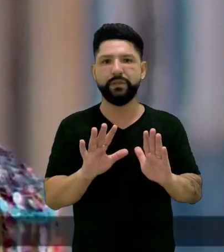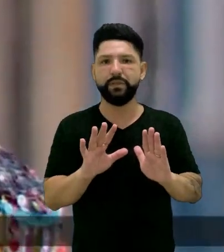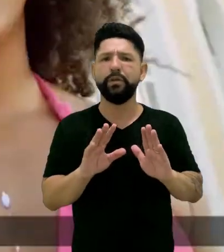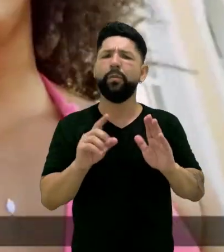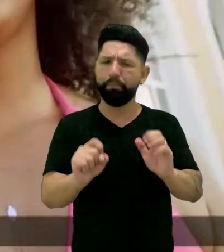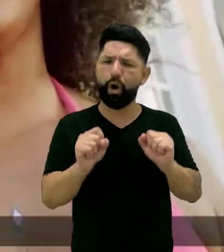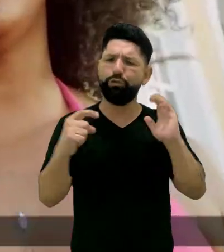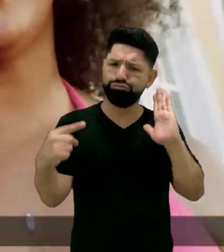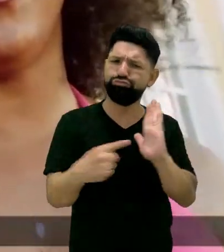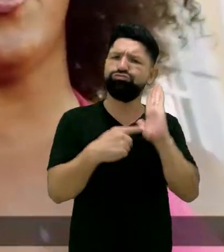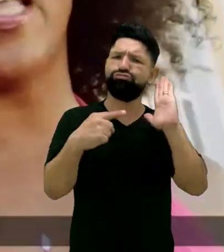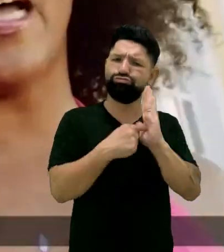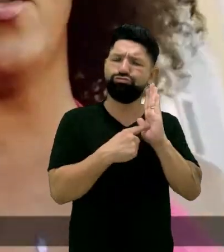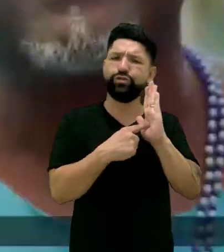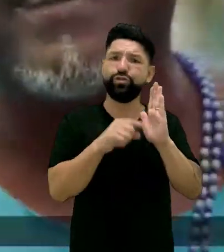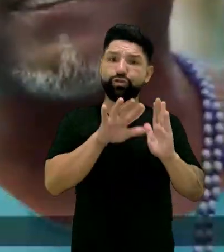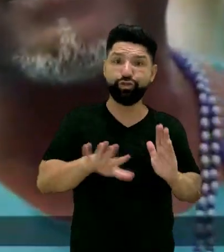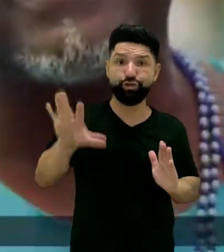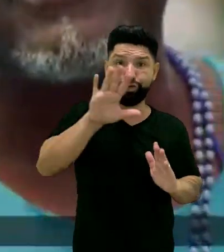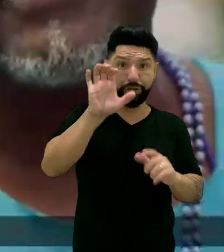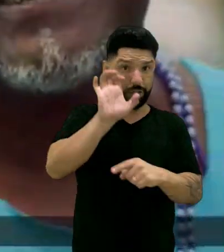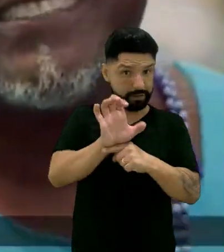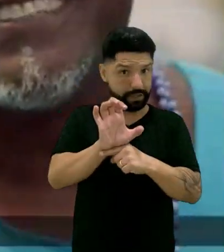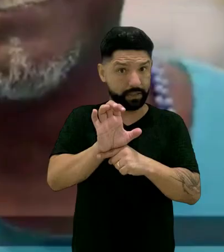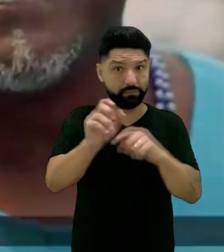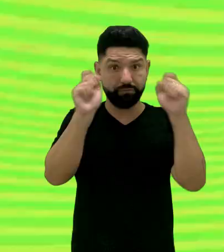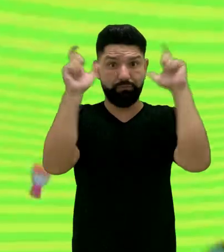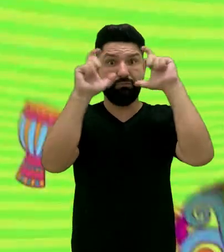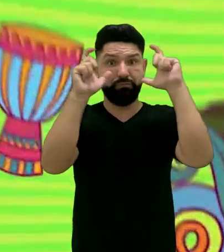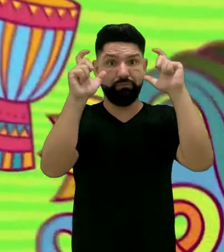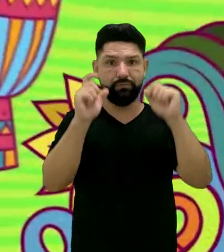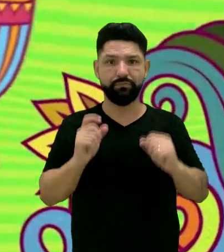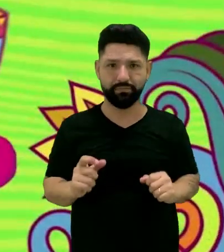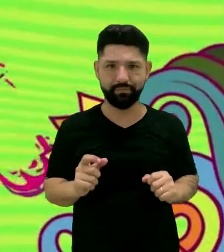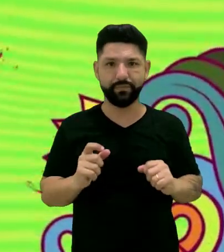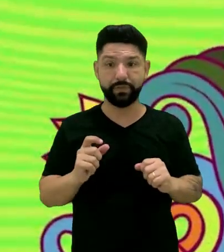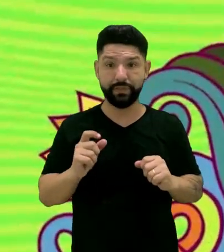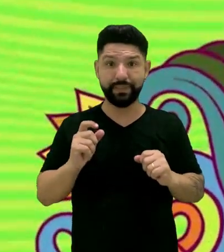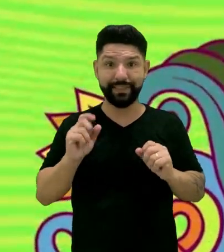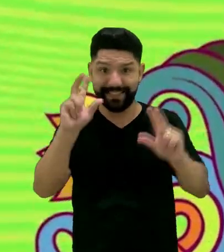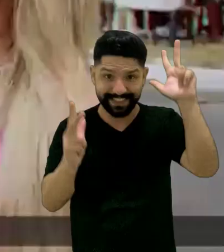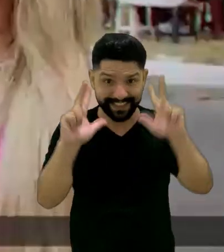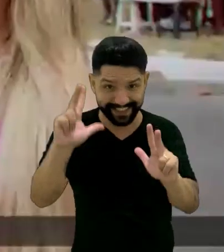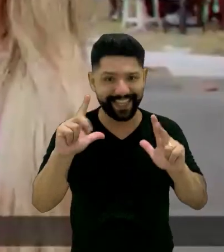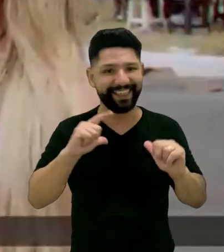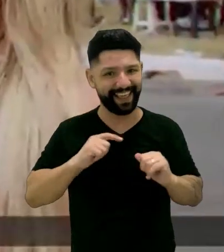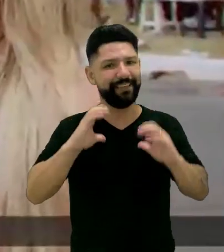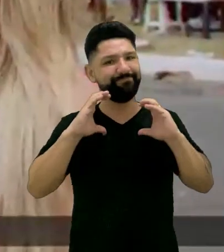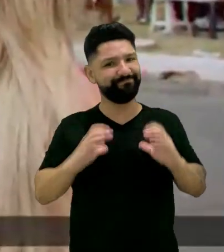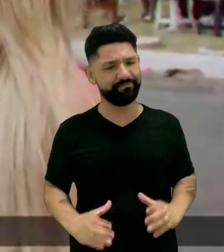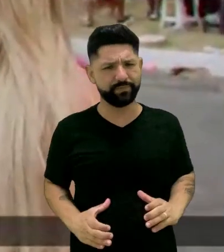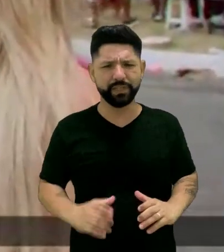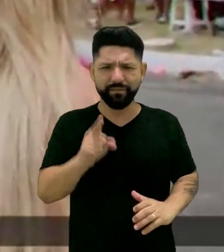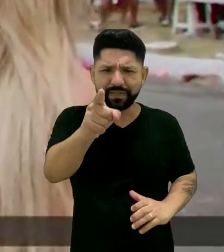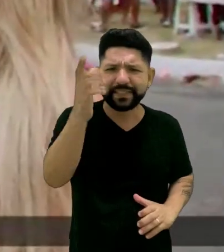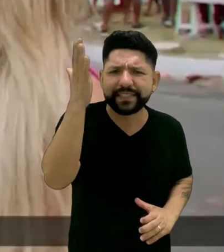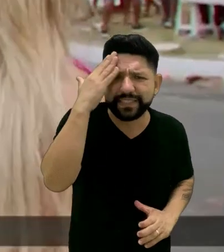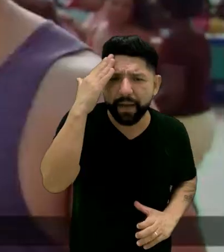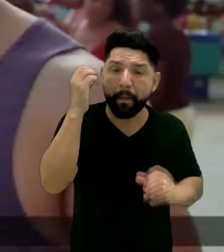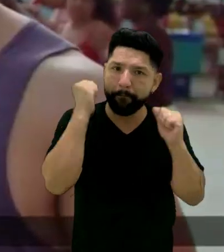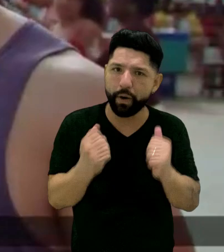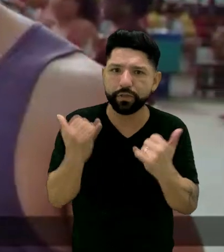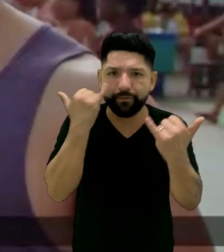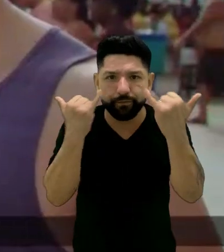ou teclar que a Ouvidoria Geral do Estado entra no circuito. Onde tem folia, tem cidadania. Você sabia que você pode solicitar